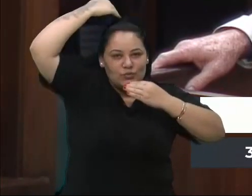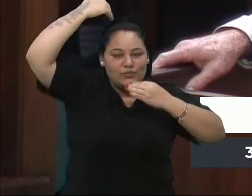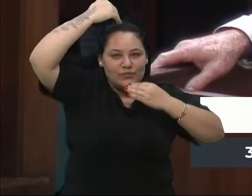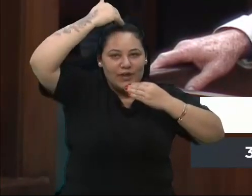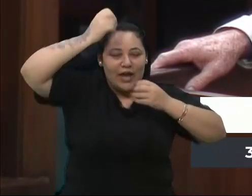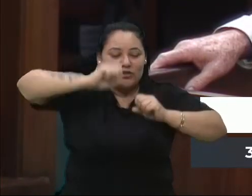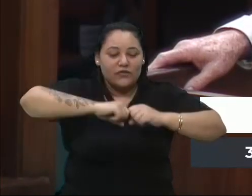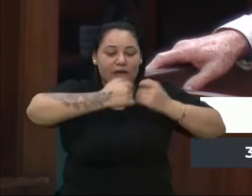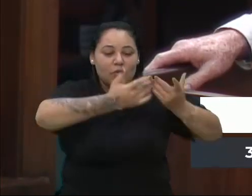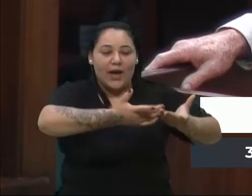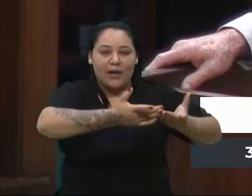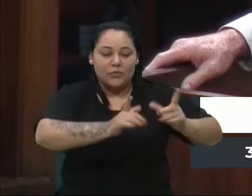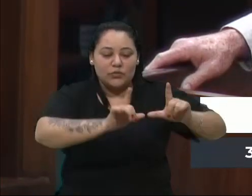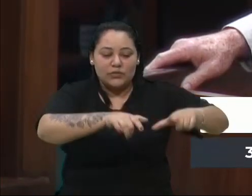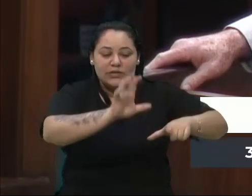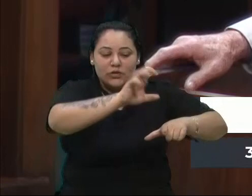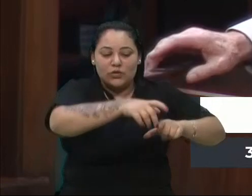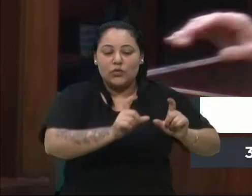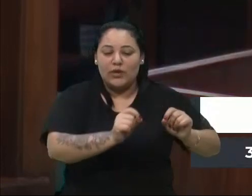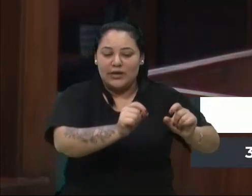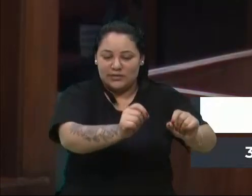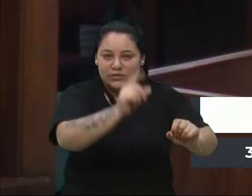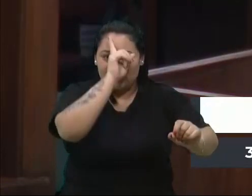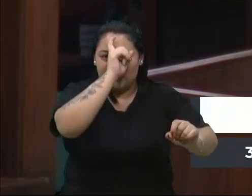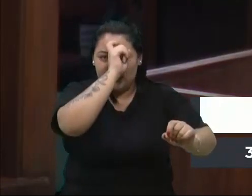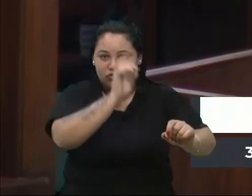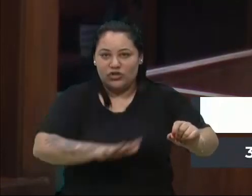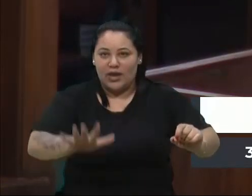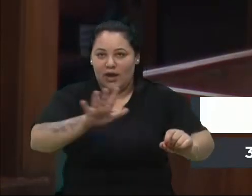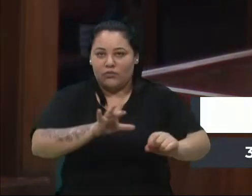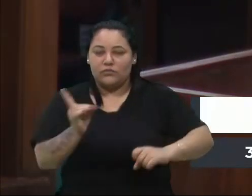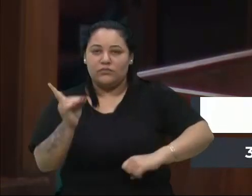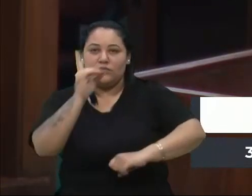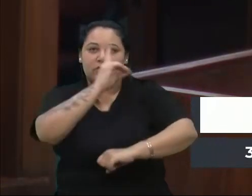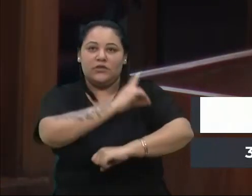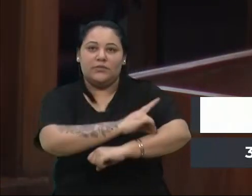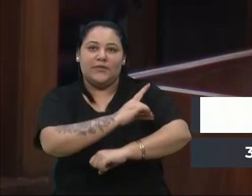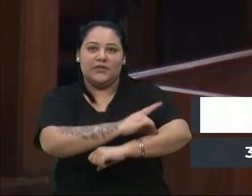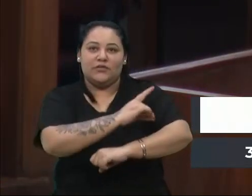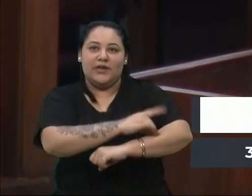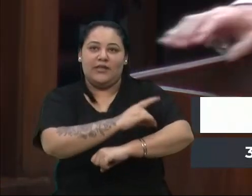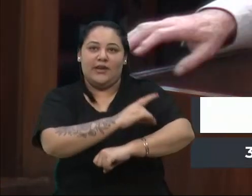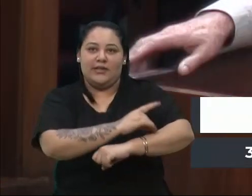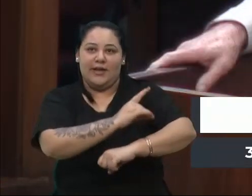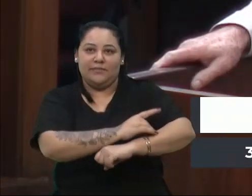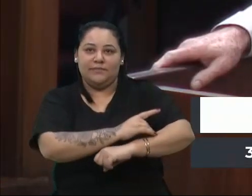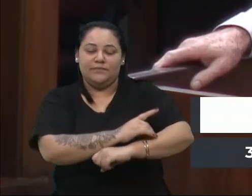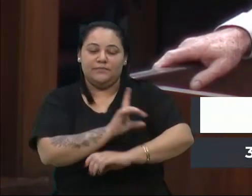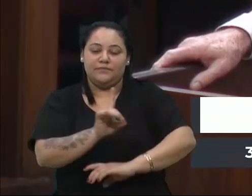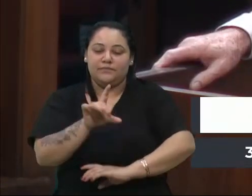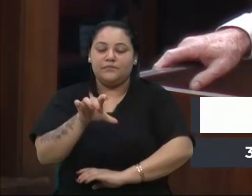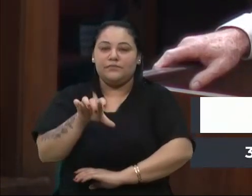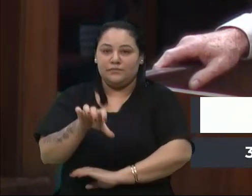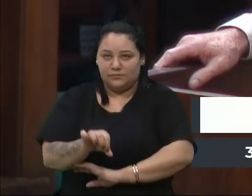oncologia do Hospital Geral. Então, no dia 19, inclusive, que é o Dia Mundial